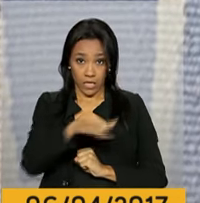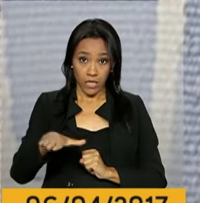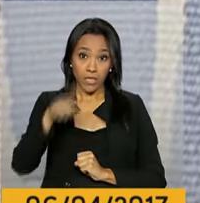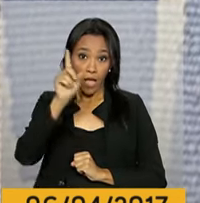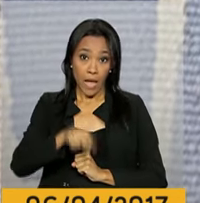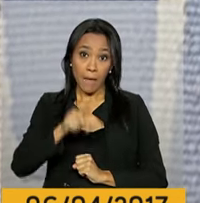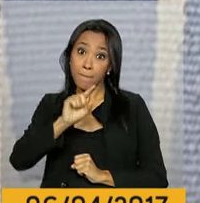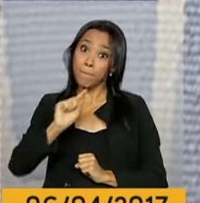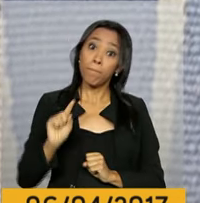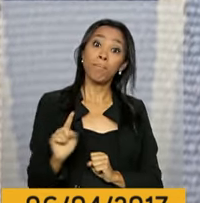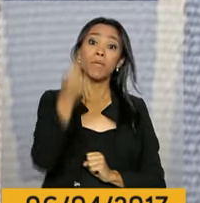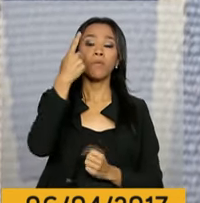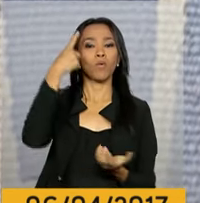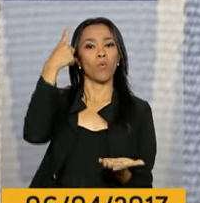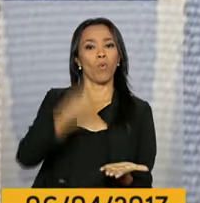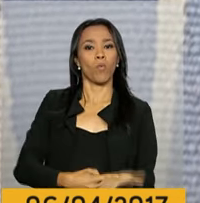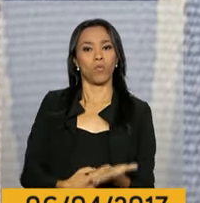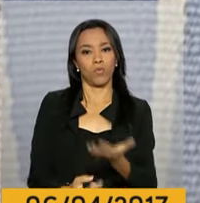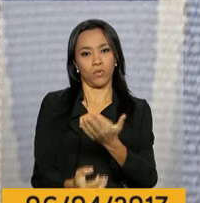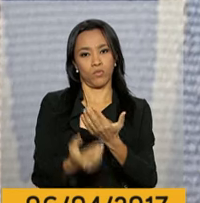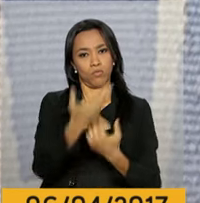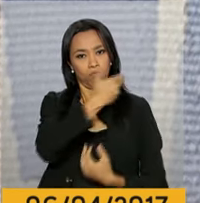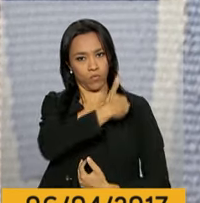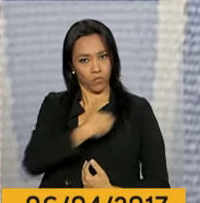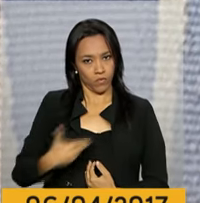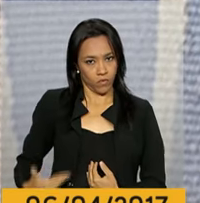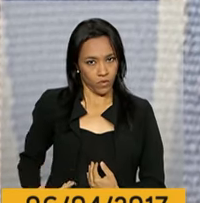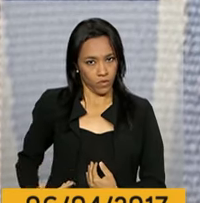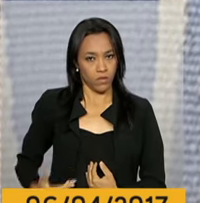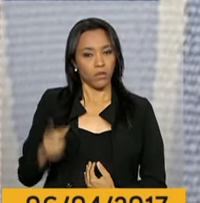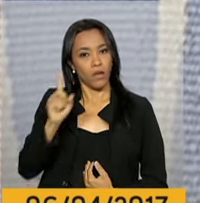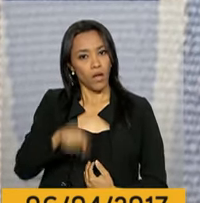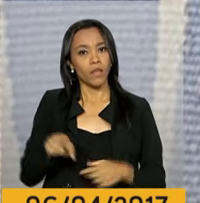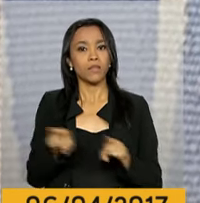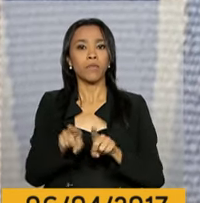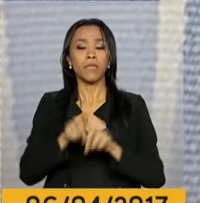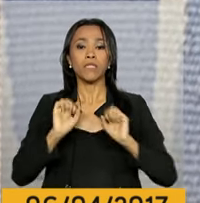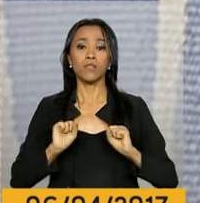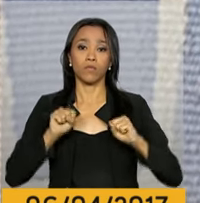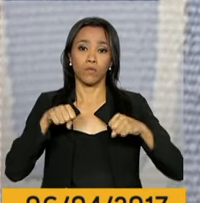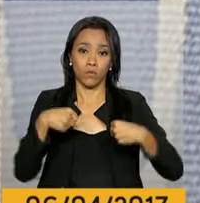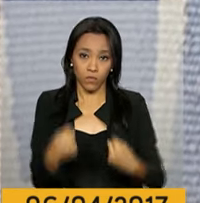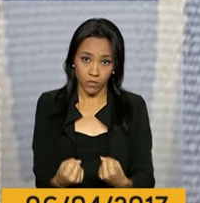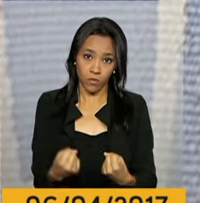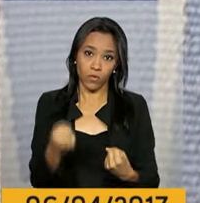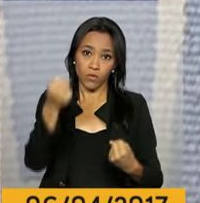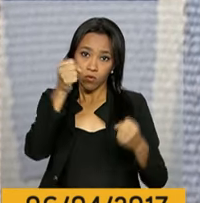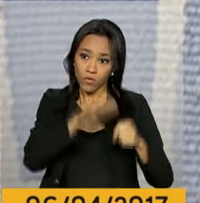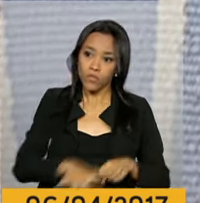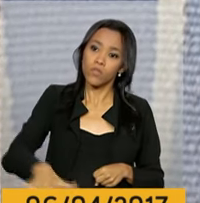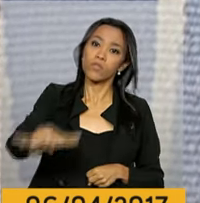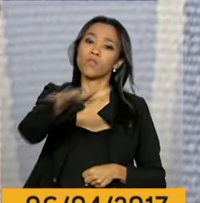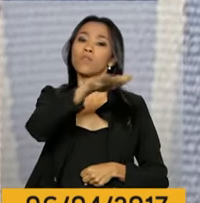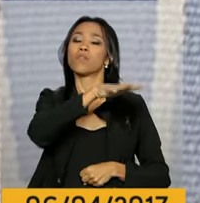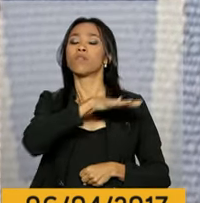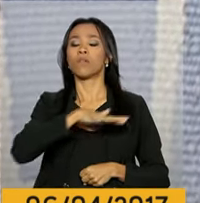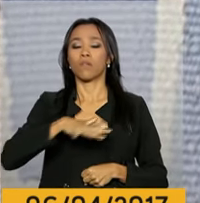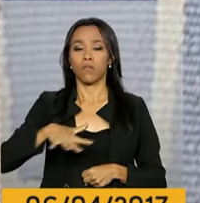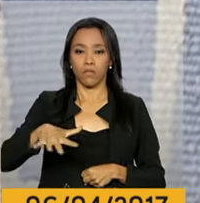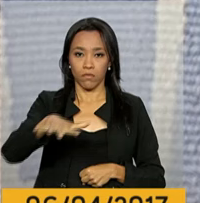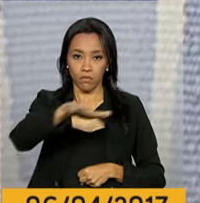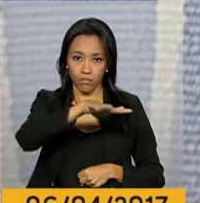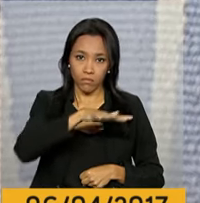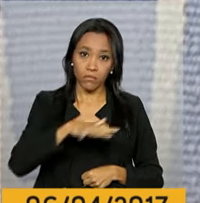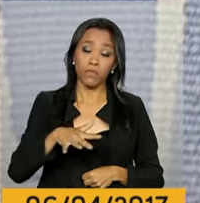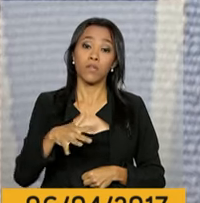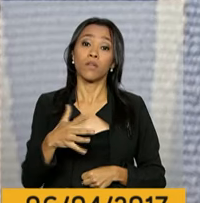dever, em primeiro lugar, do Estado, é também esforço abrangente, que requer o concurso